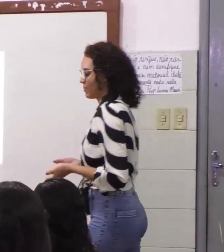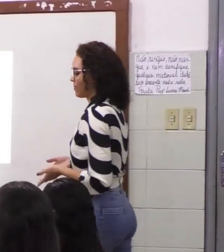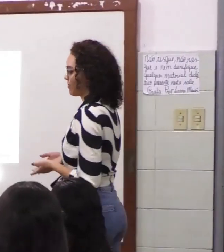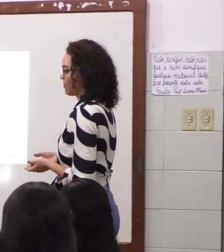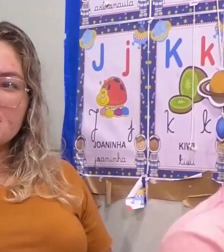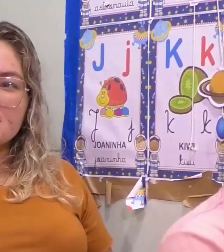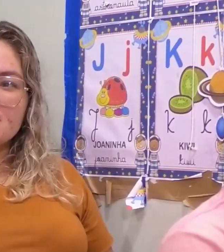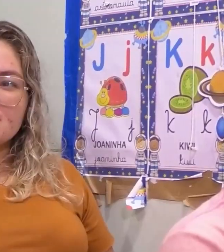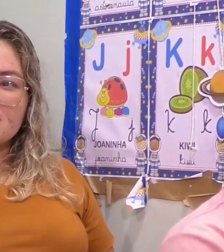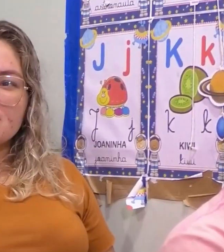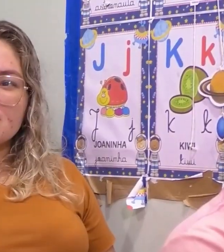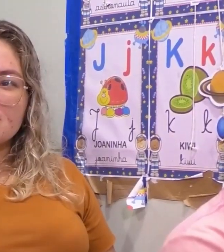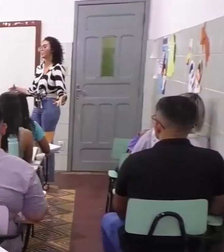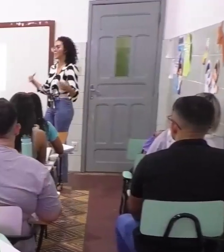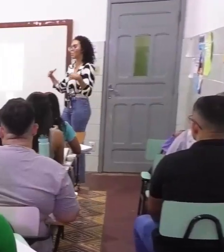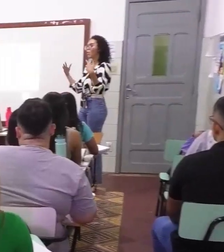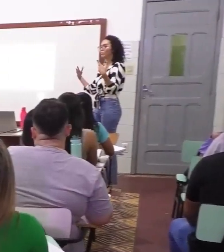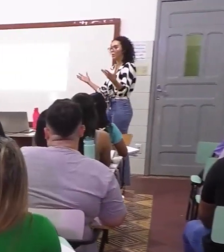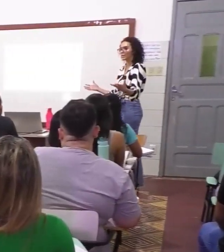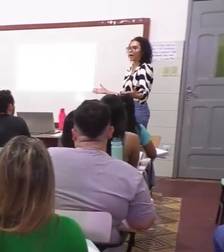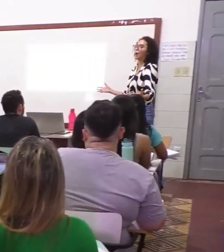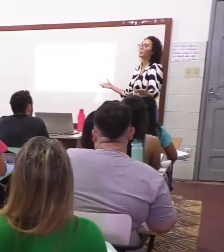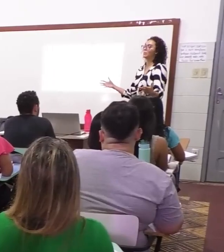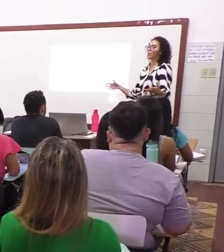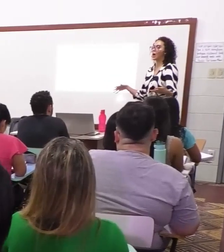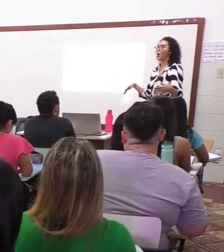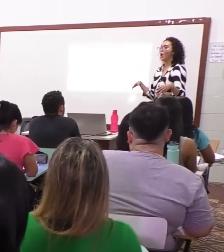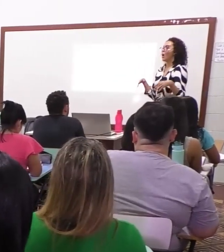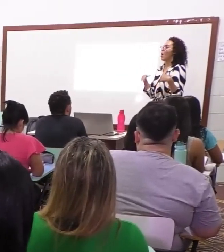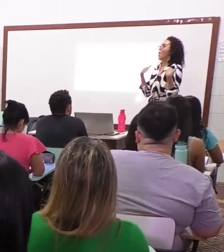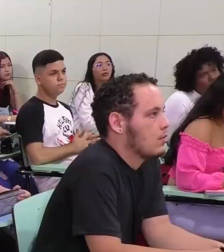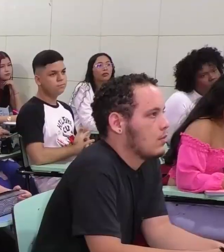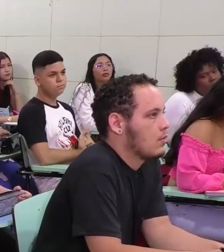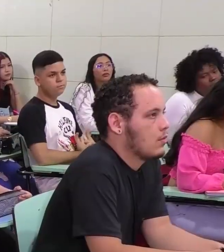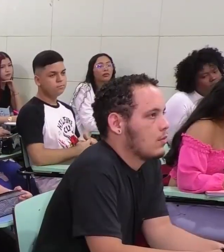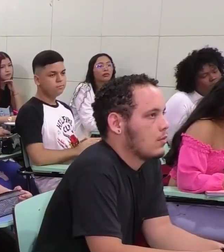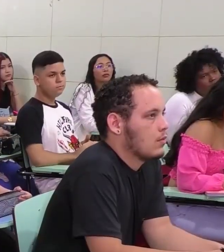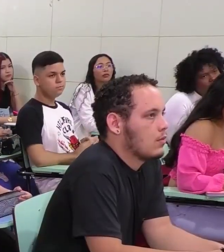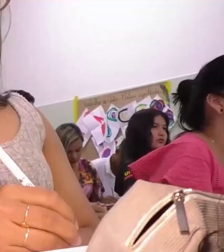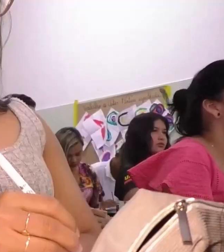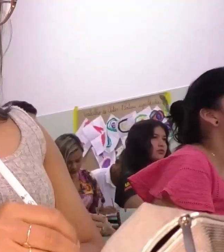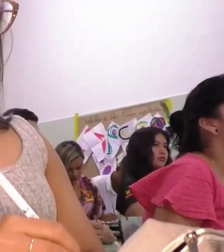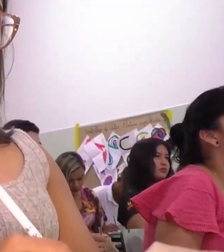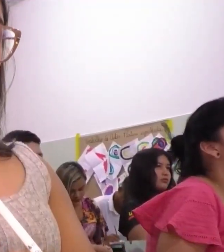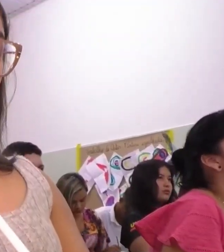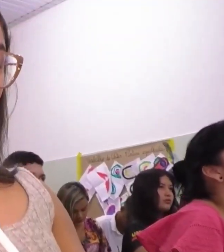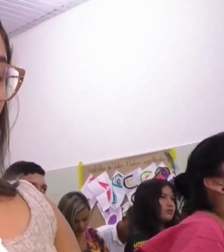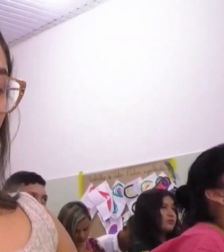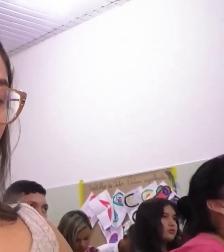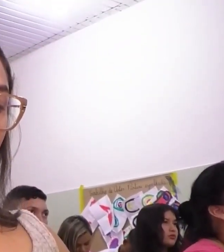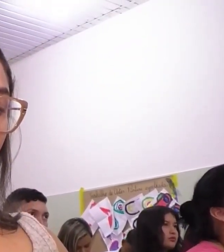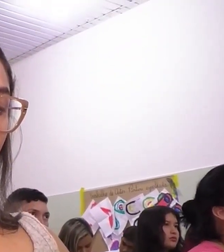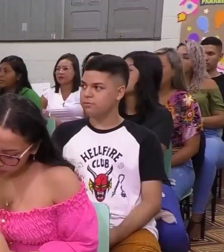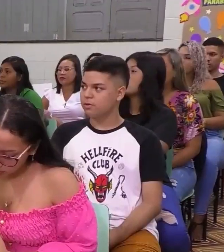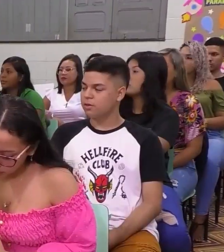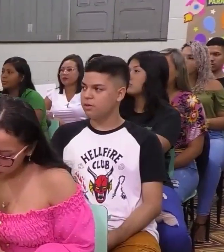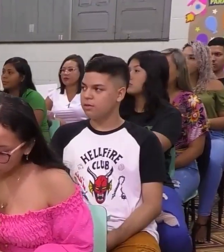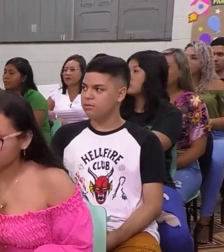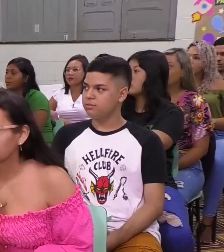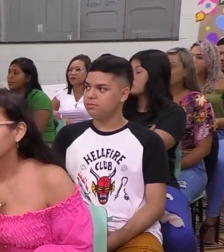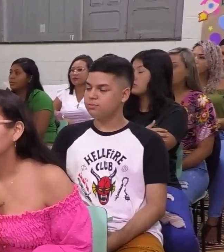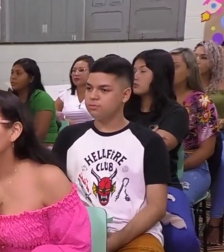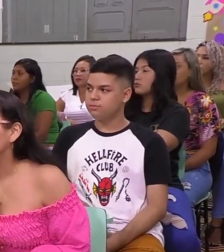qualificados, aulas diárias e mensalidades fixas que cabem no seu bolso. Tudo o que você sempre pediu. Alavanque a sua carreira e